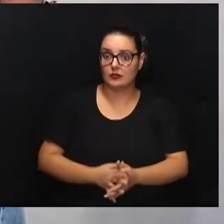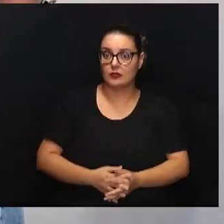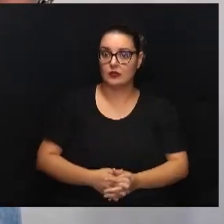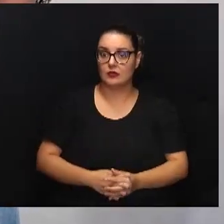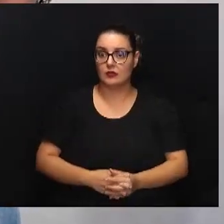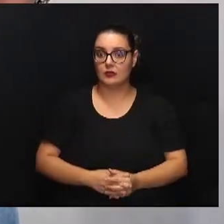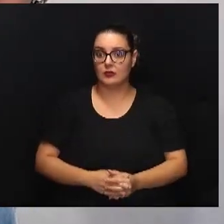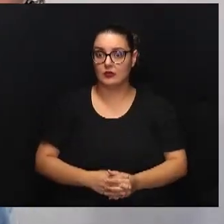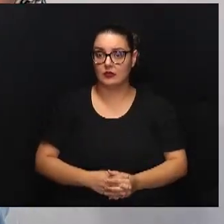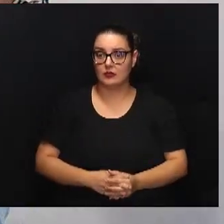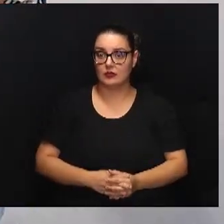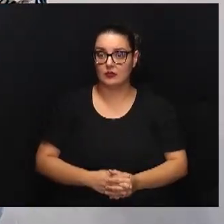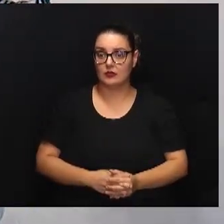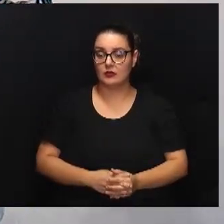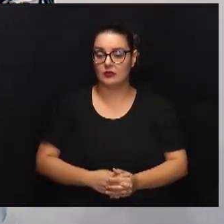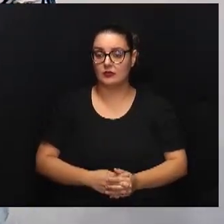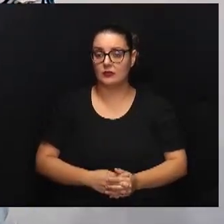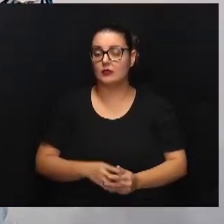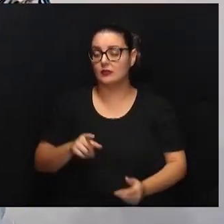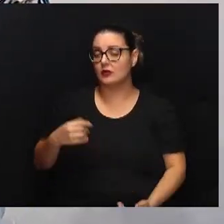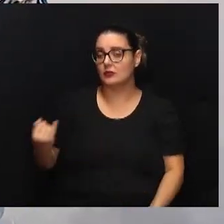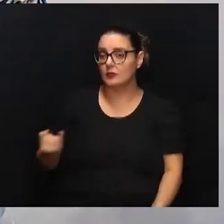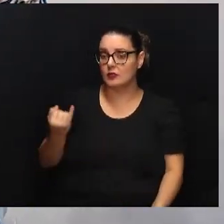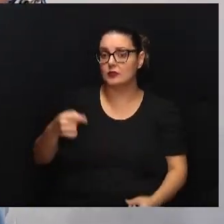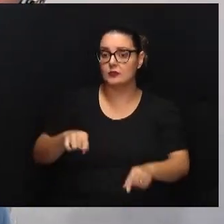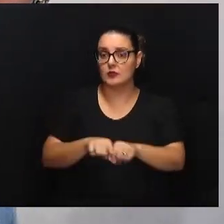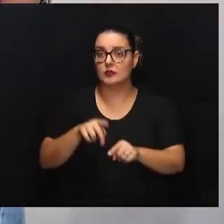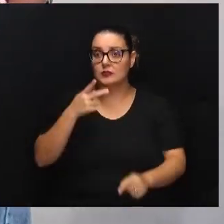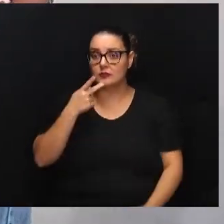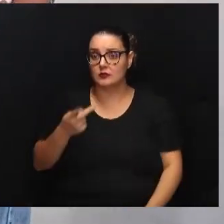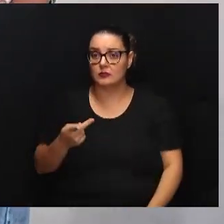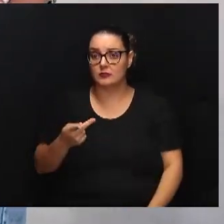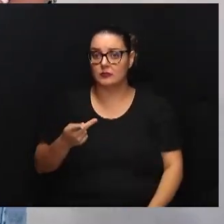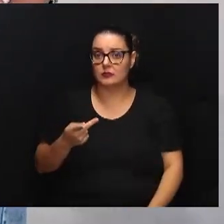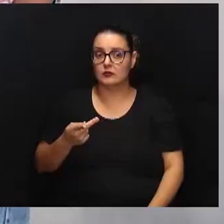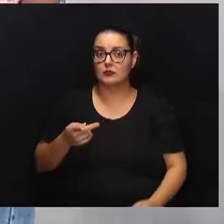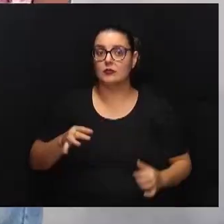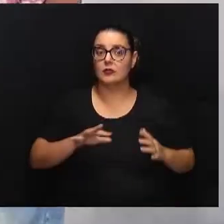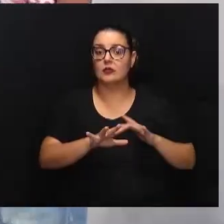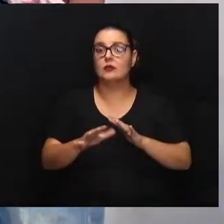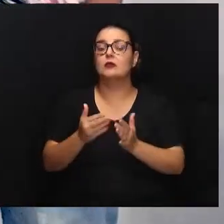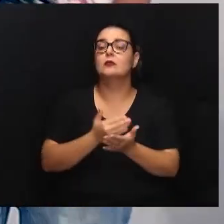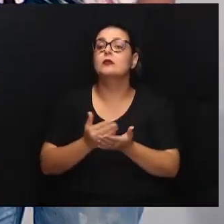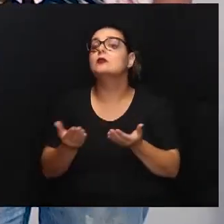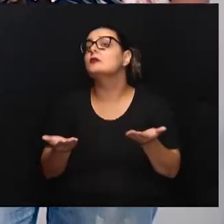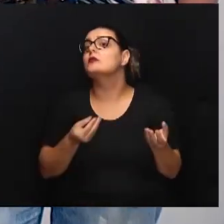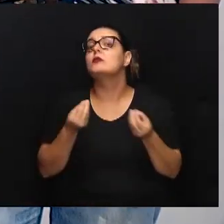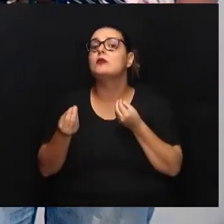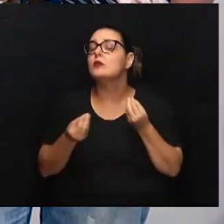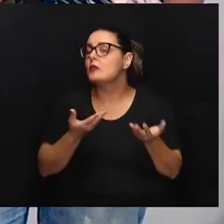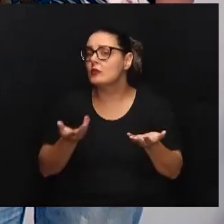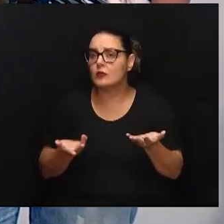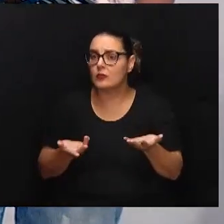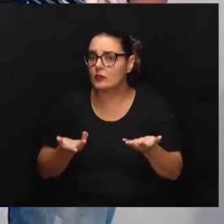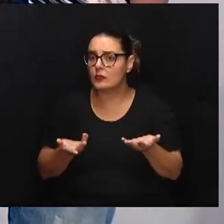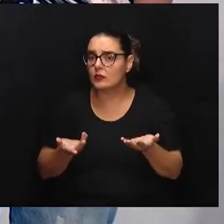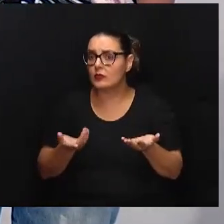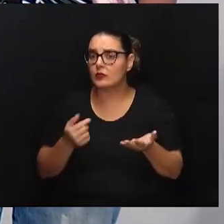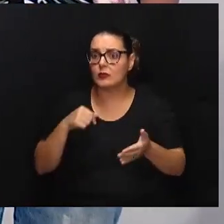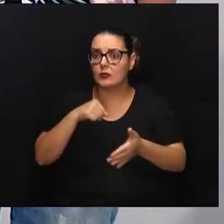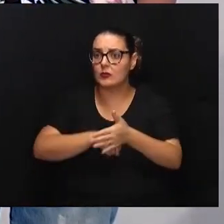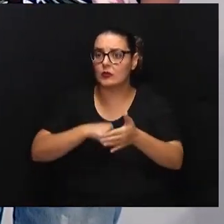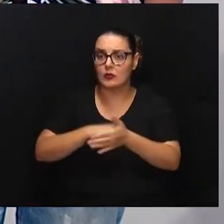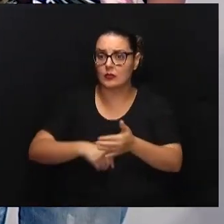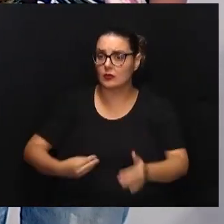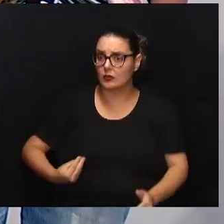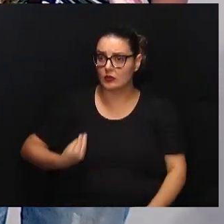essencial também dizer de onde veio as paradas, né? As paradas veio, a gente está lutando pela vida nas paradas. Antes de